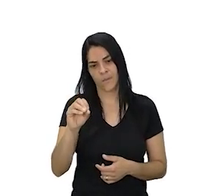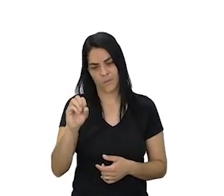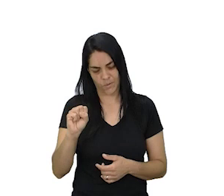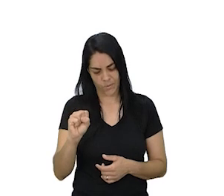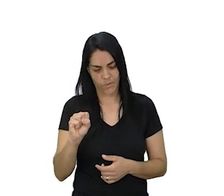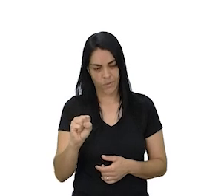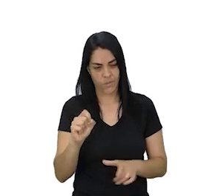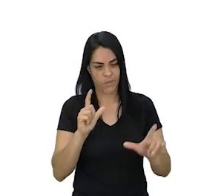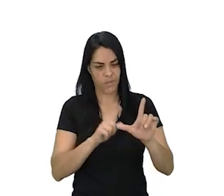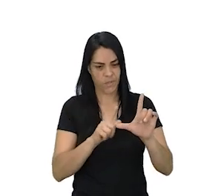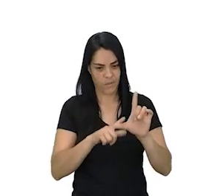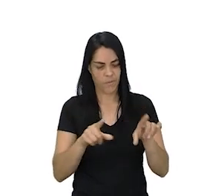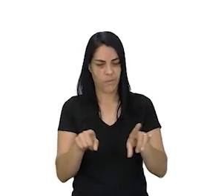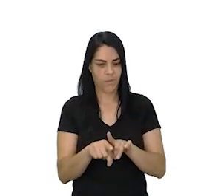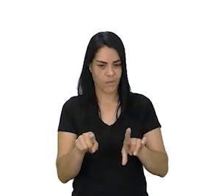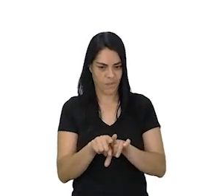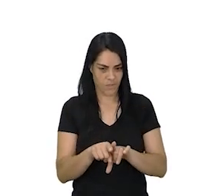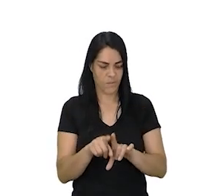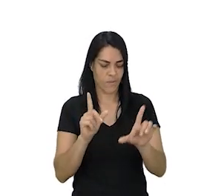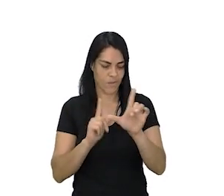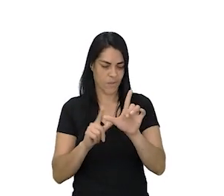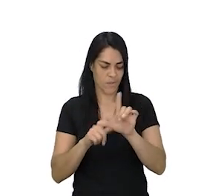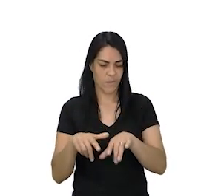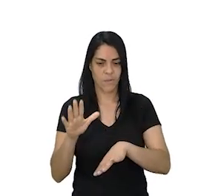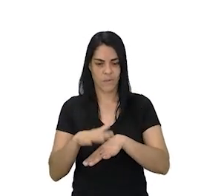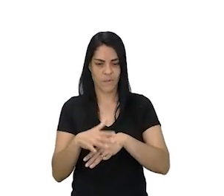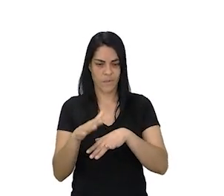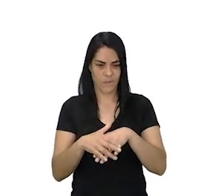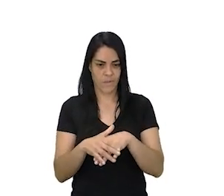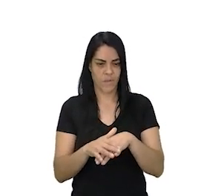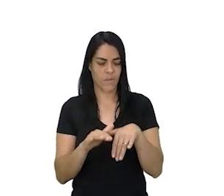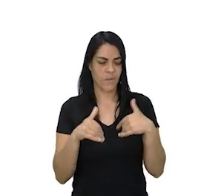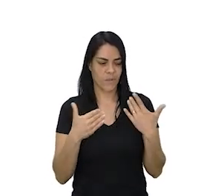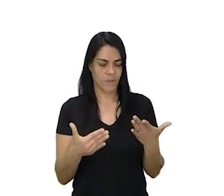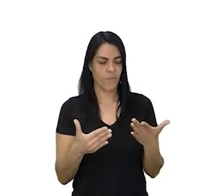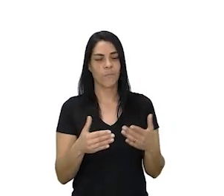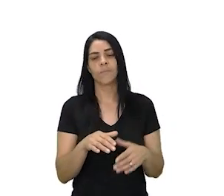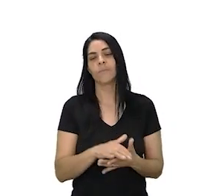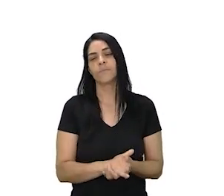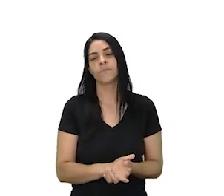letramento e do multiletramento matemático, né? O letramento